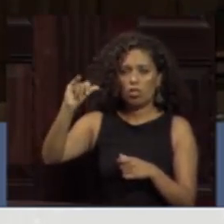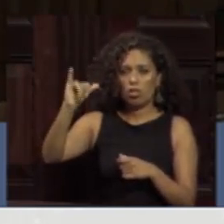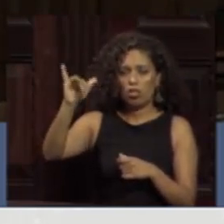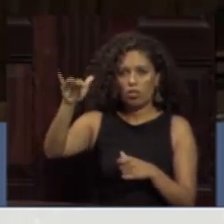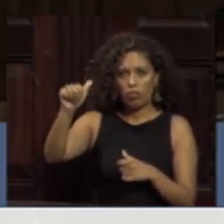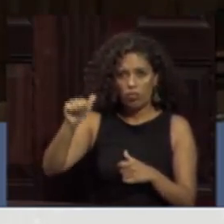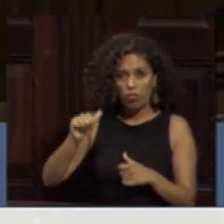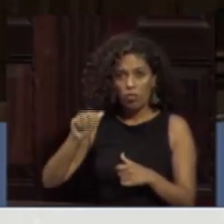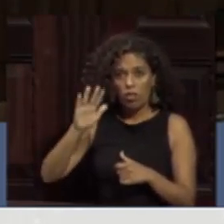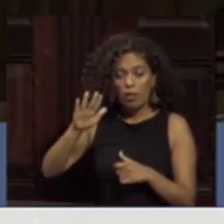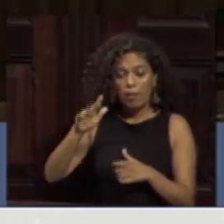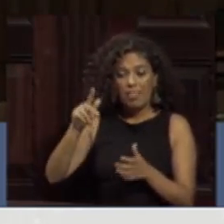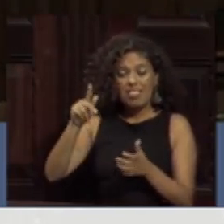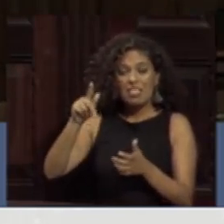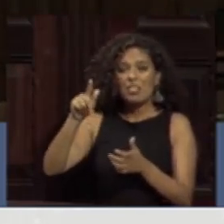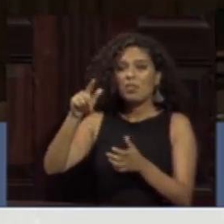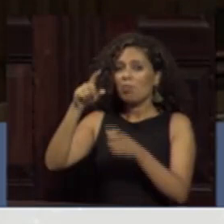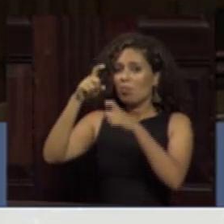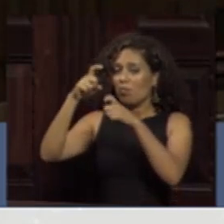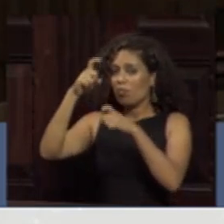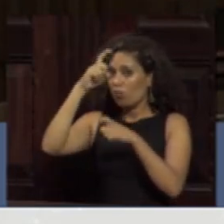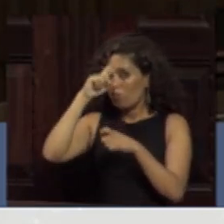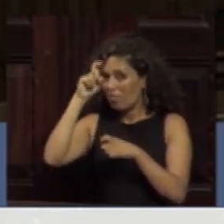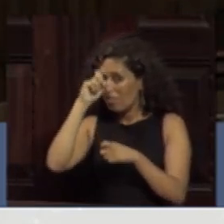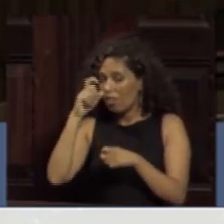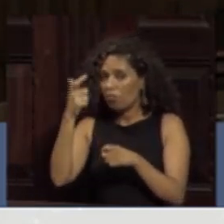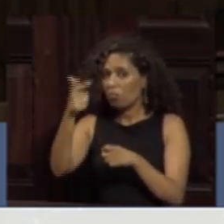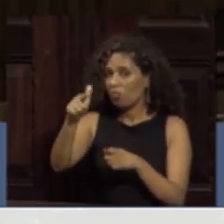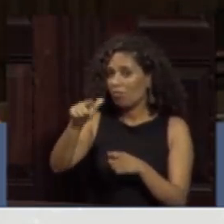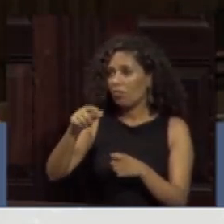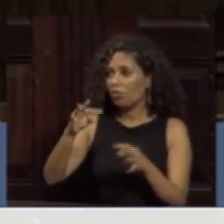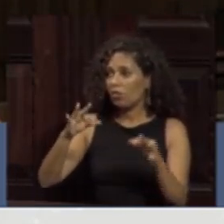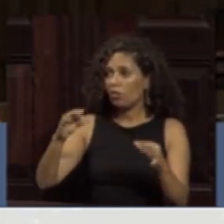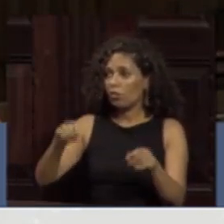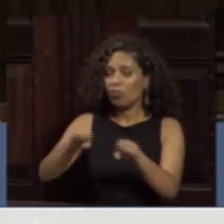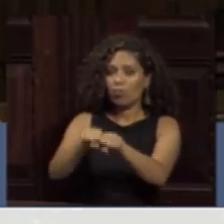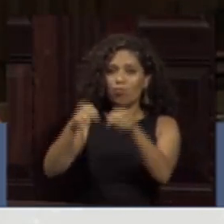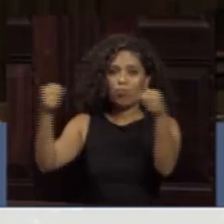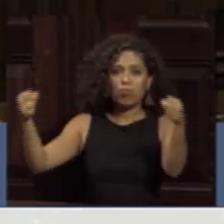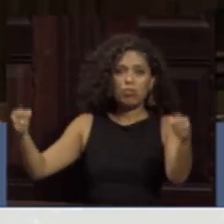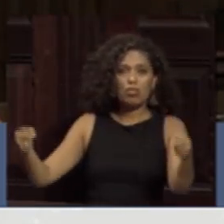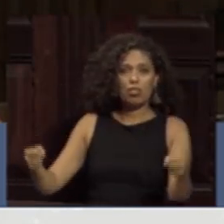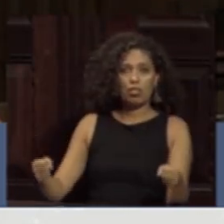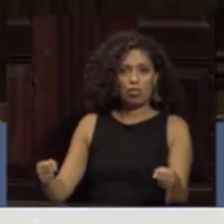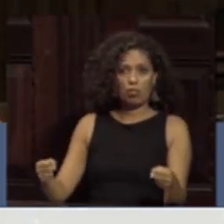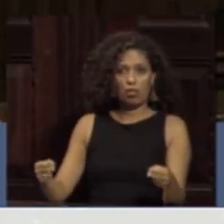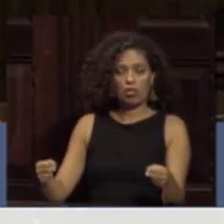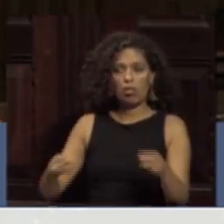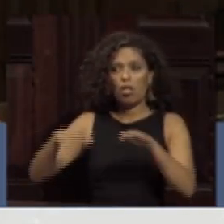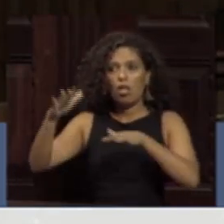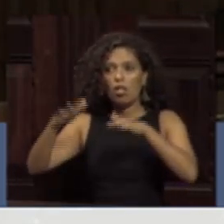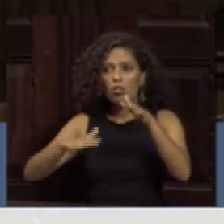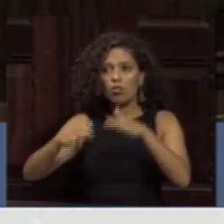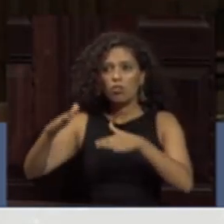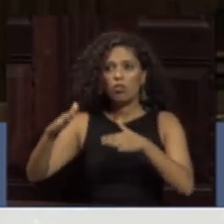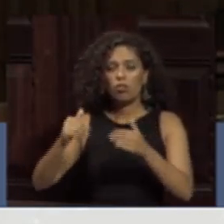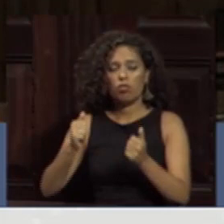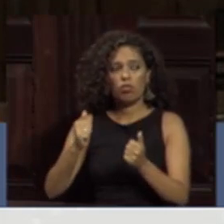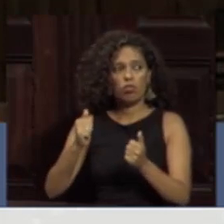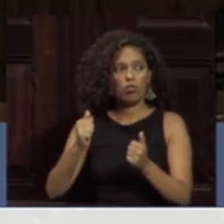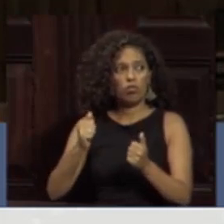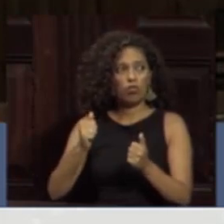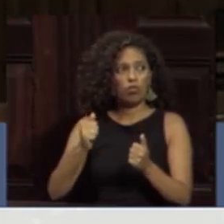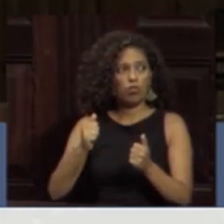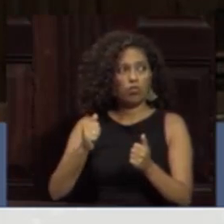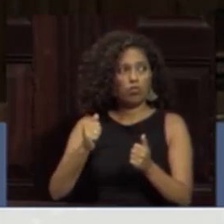estão quebrados. Quebrados. Então, os diagnósticos são feitos, deputado